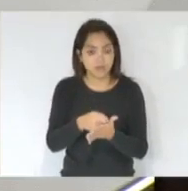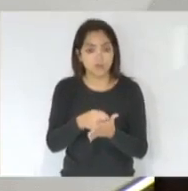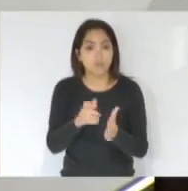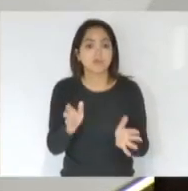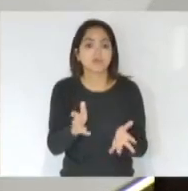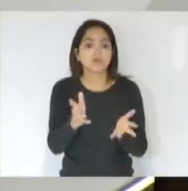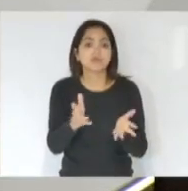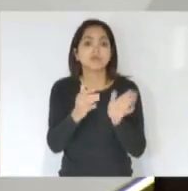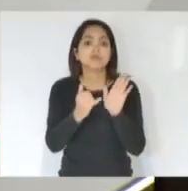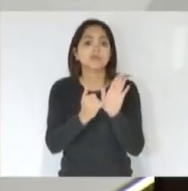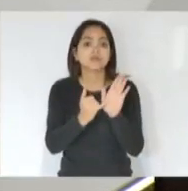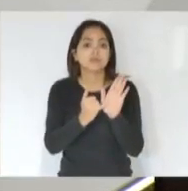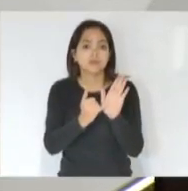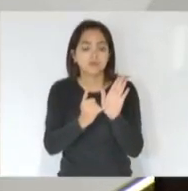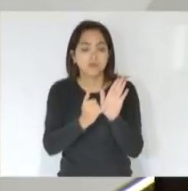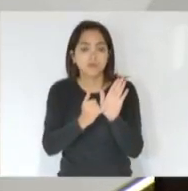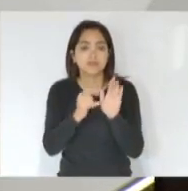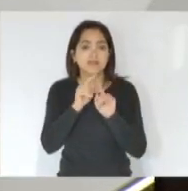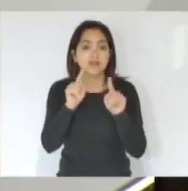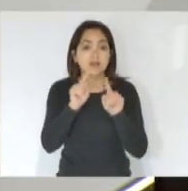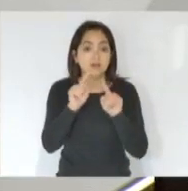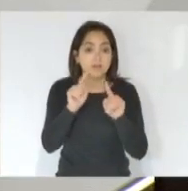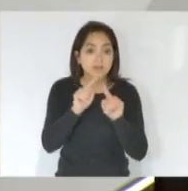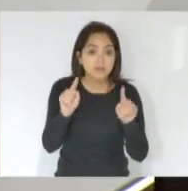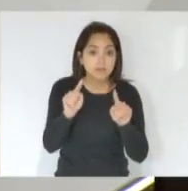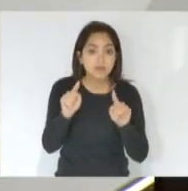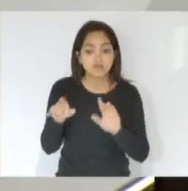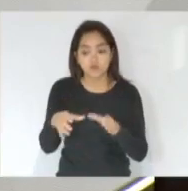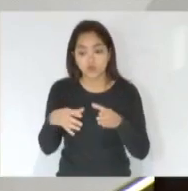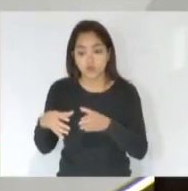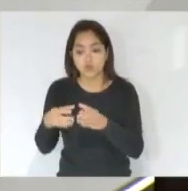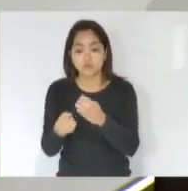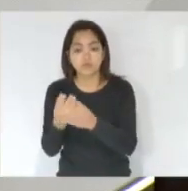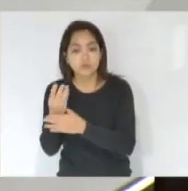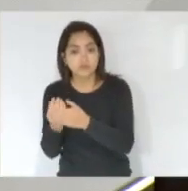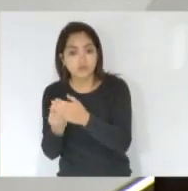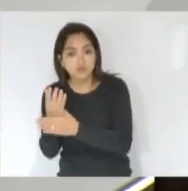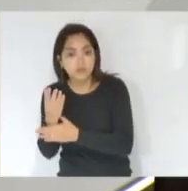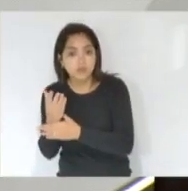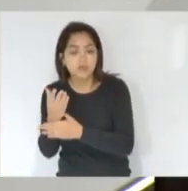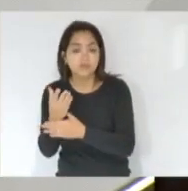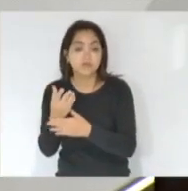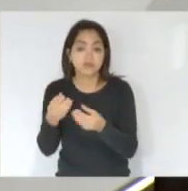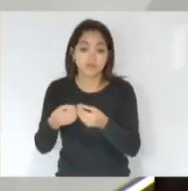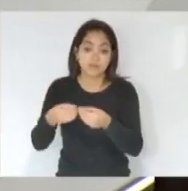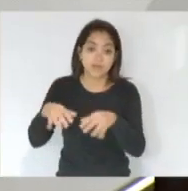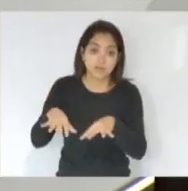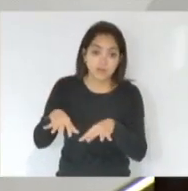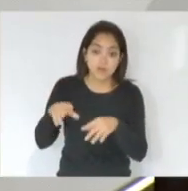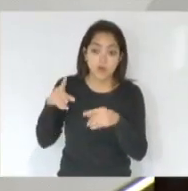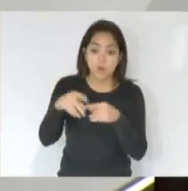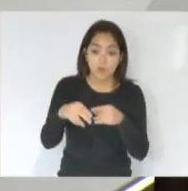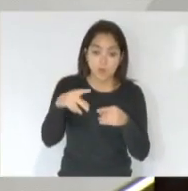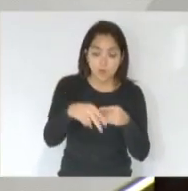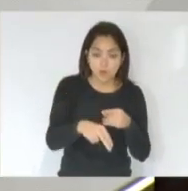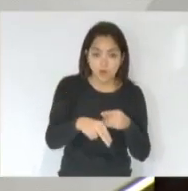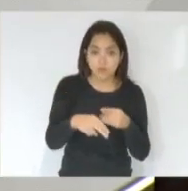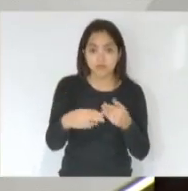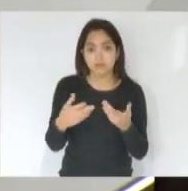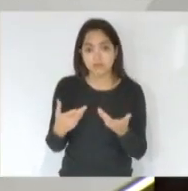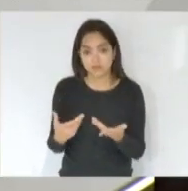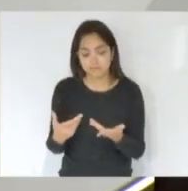fiscais, com reclamações de cadeias produtivas que se sentiram prejudicadas com cortes de incentivos,